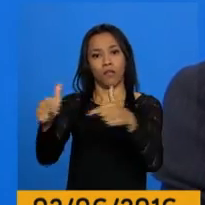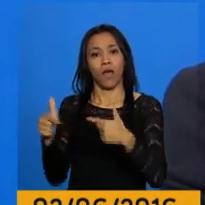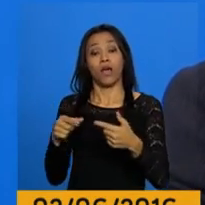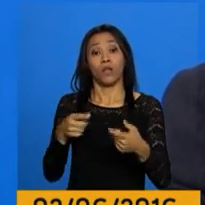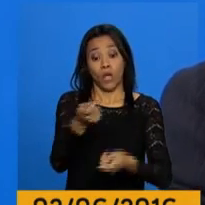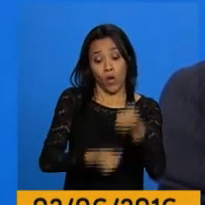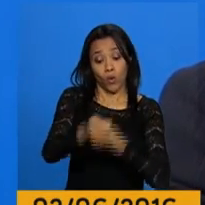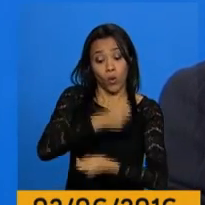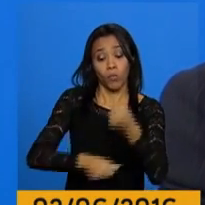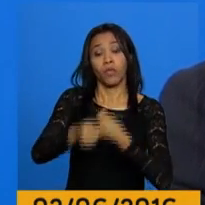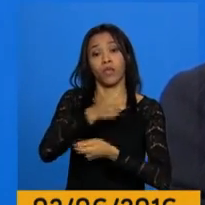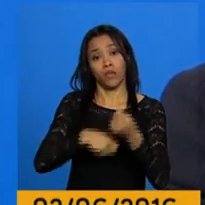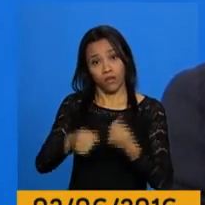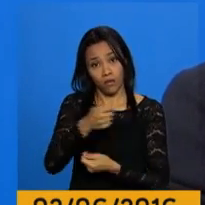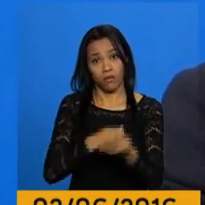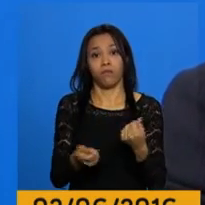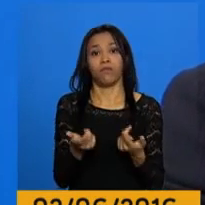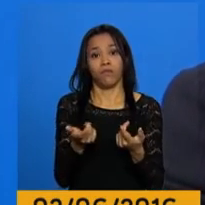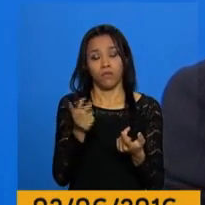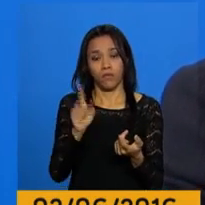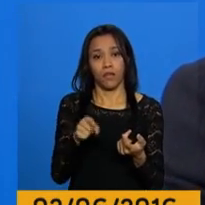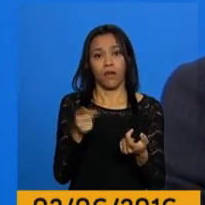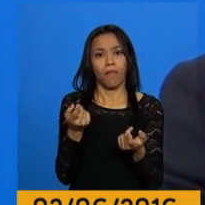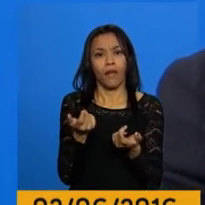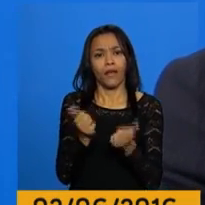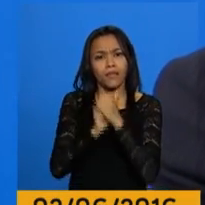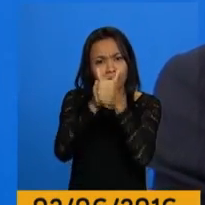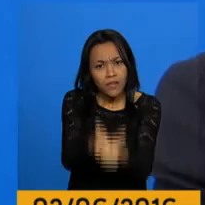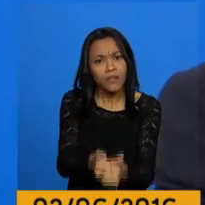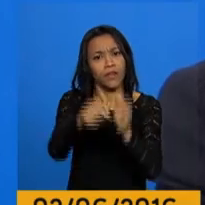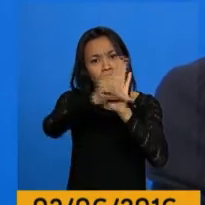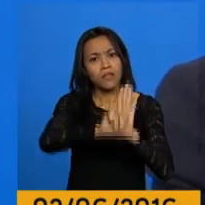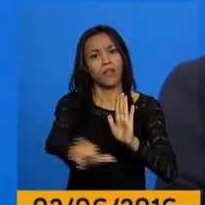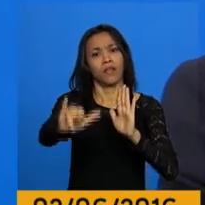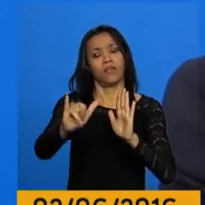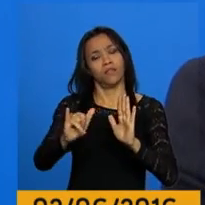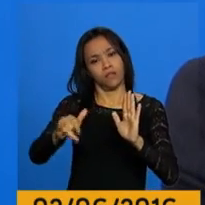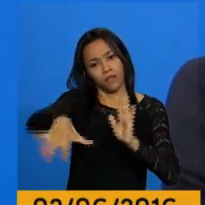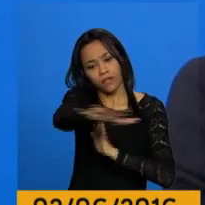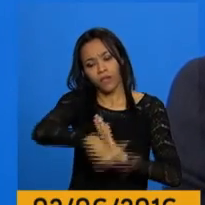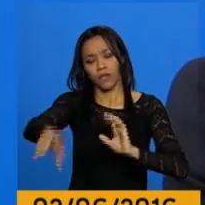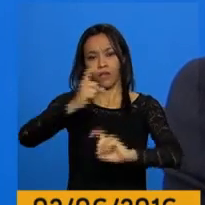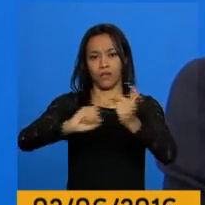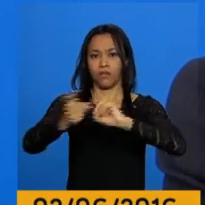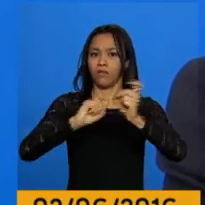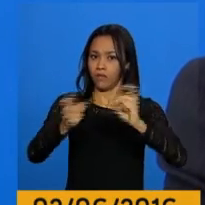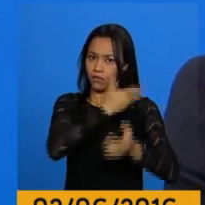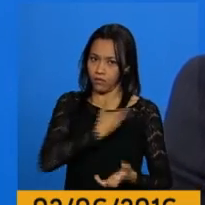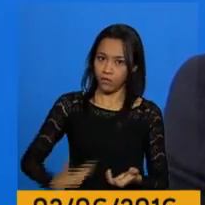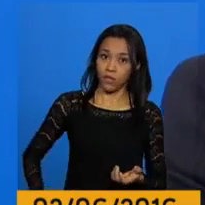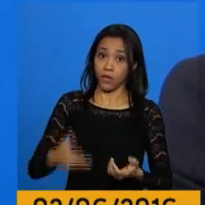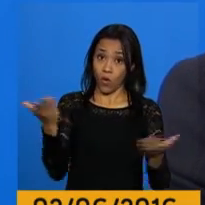Claro, vai pagar um preço para reentrar no quadro legal da administração pública. O presidente Temer, agora mesmo de manhã,